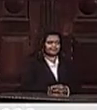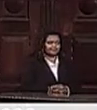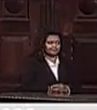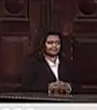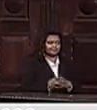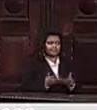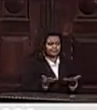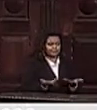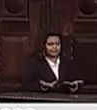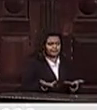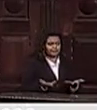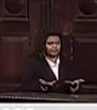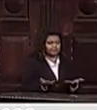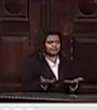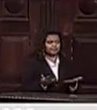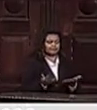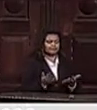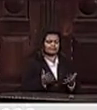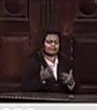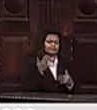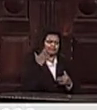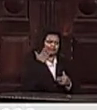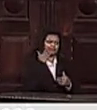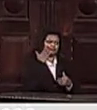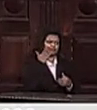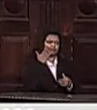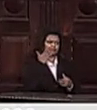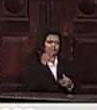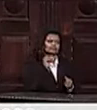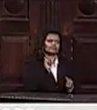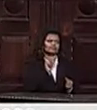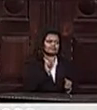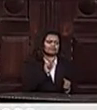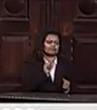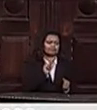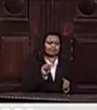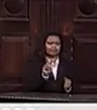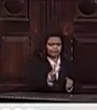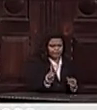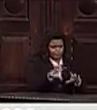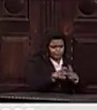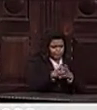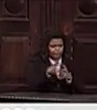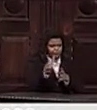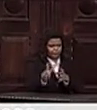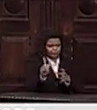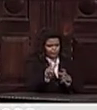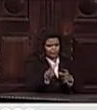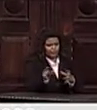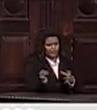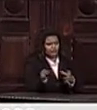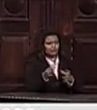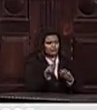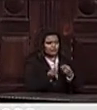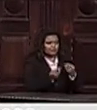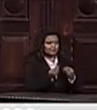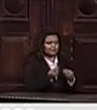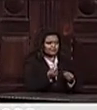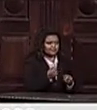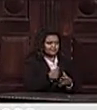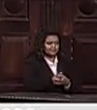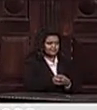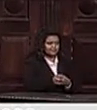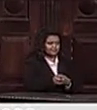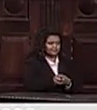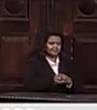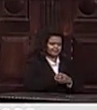repúdio. Agora, entendo que os vereadores de Mesquita, e acho que nesse momento o que deve haver é serenidade e